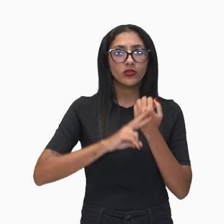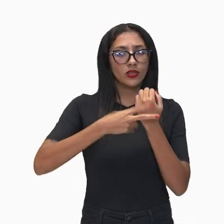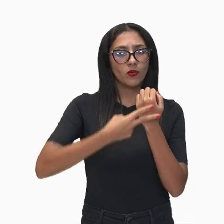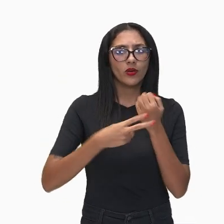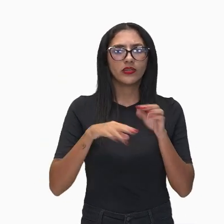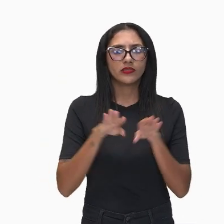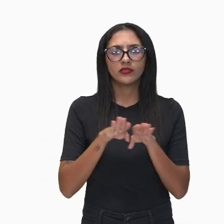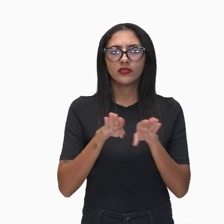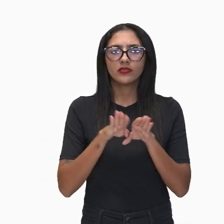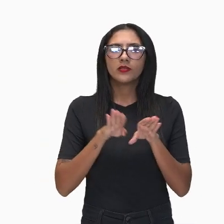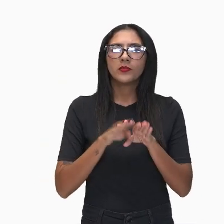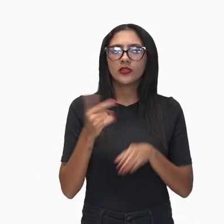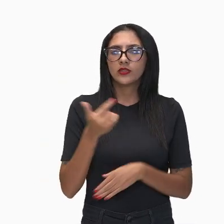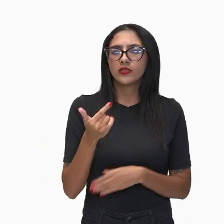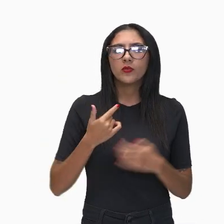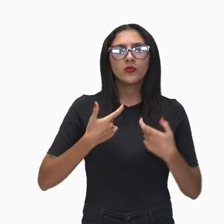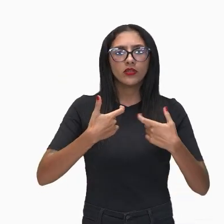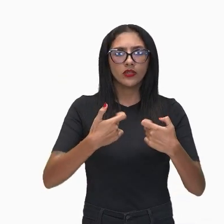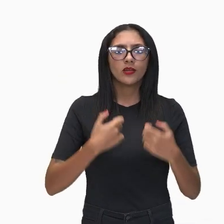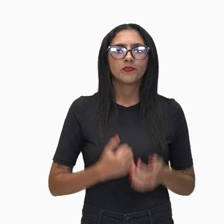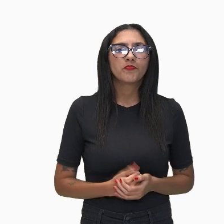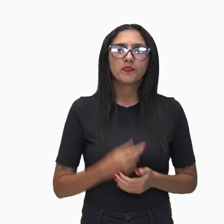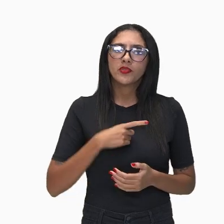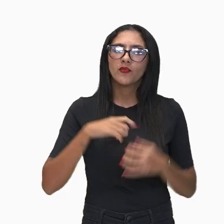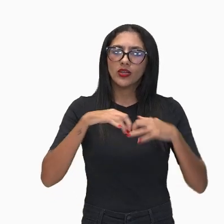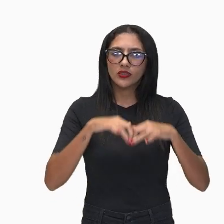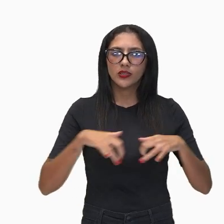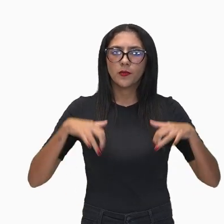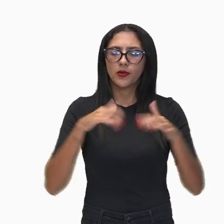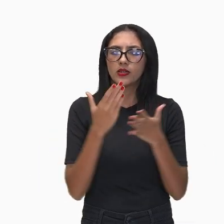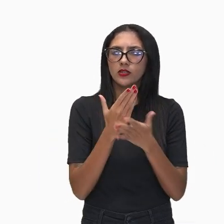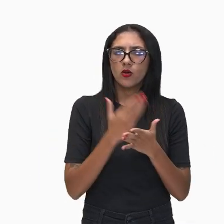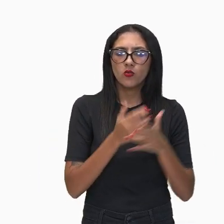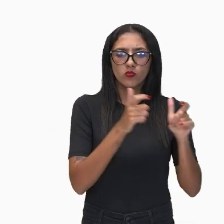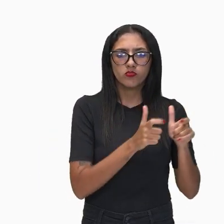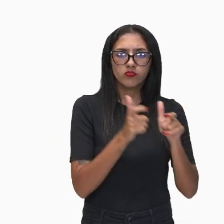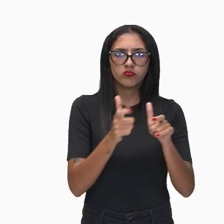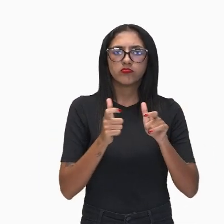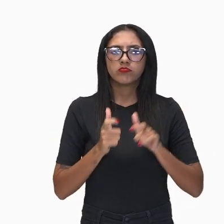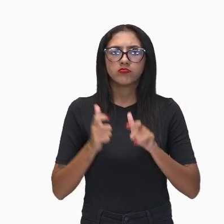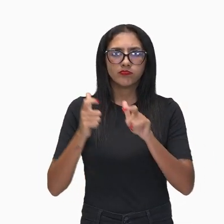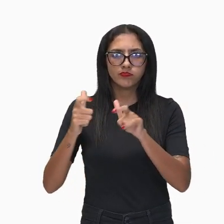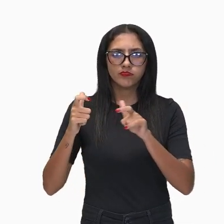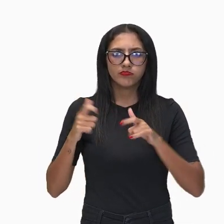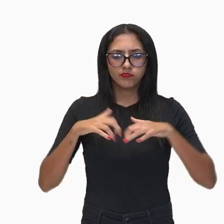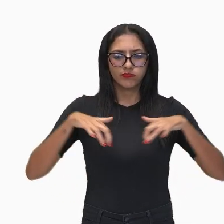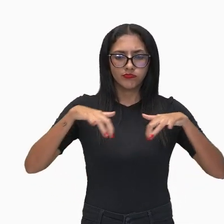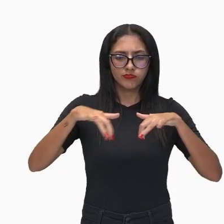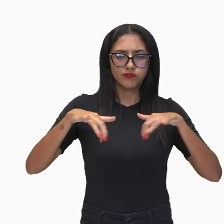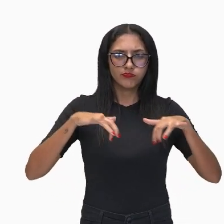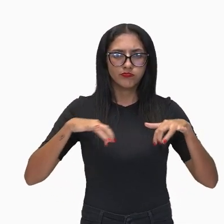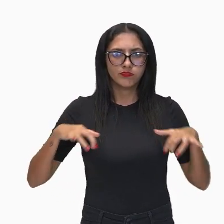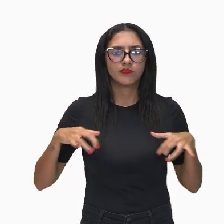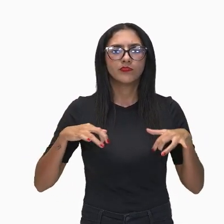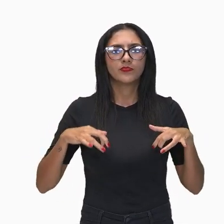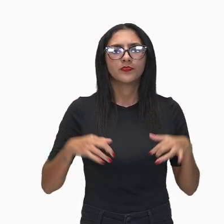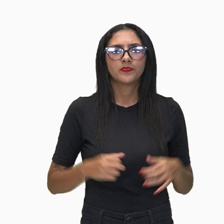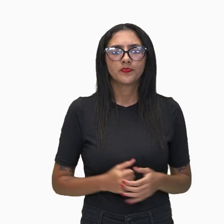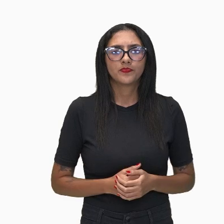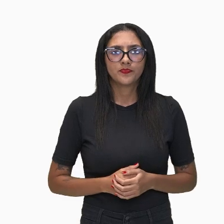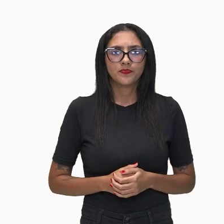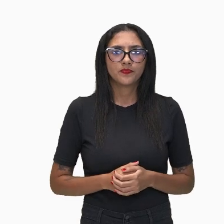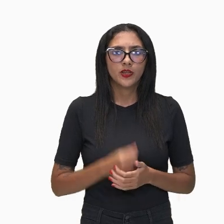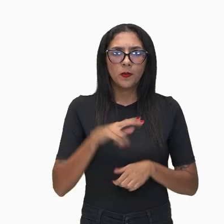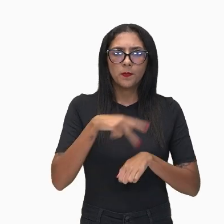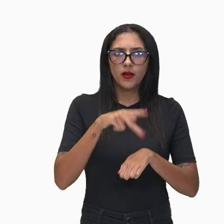Mundial, nós tivemos a divisão ali da Europa em setores, né, de diferentes